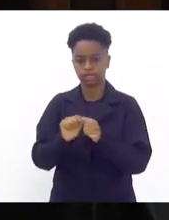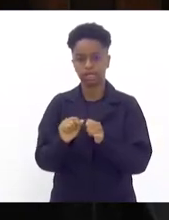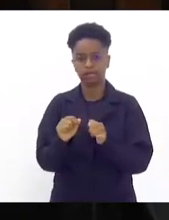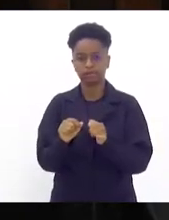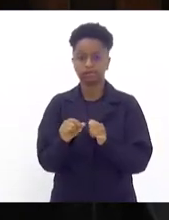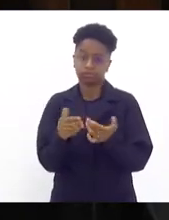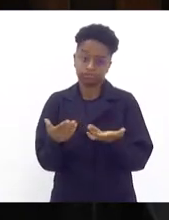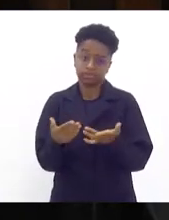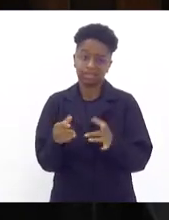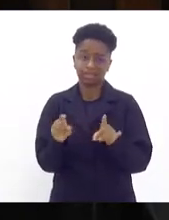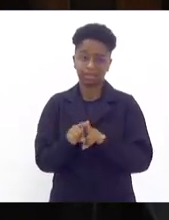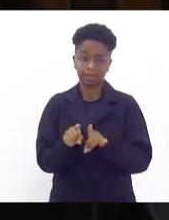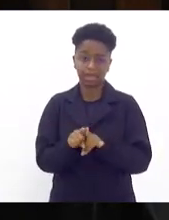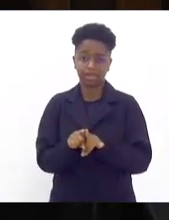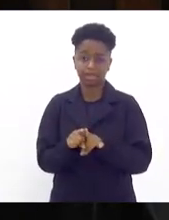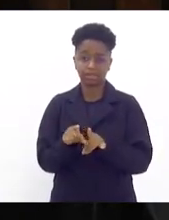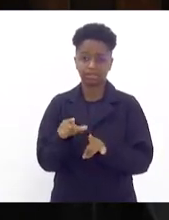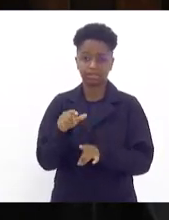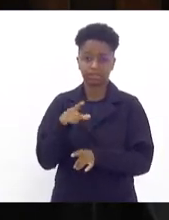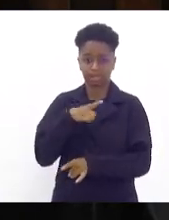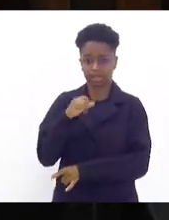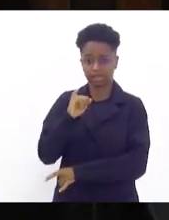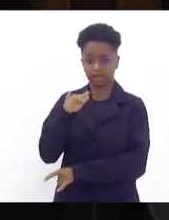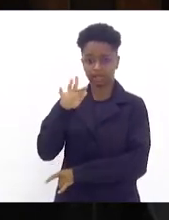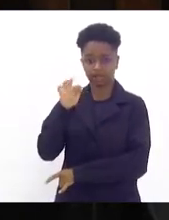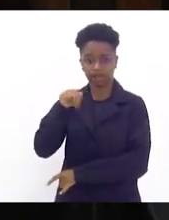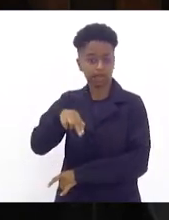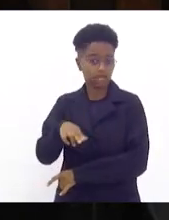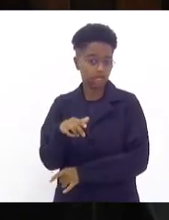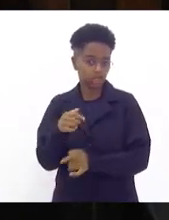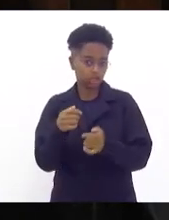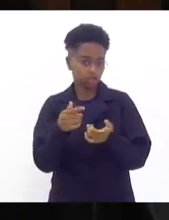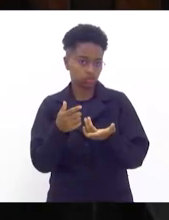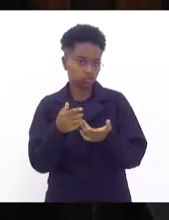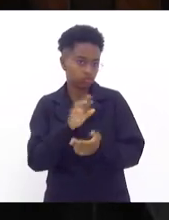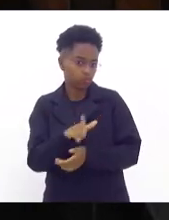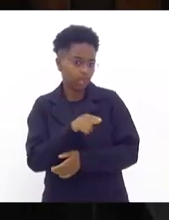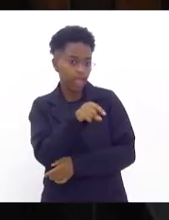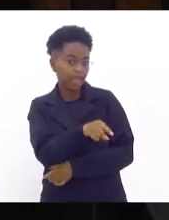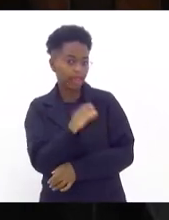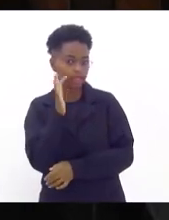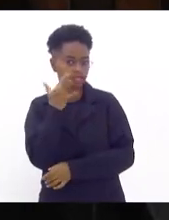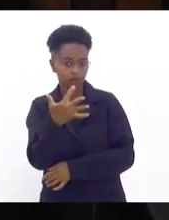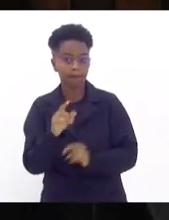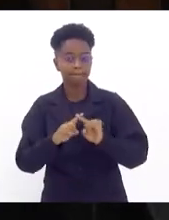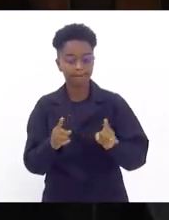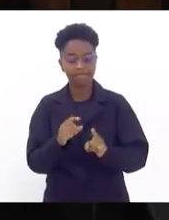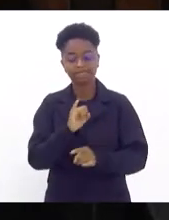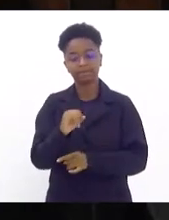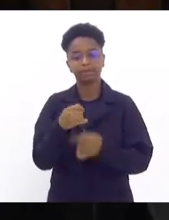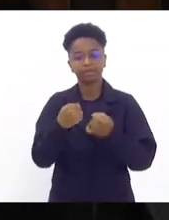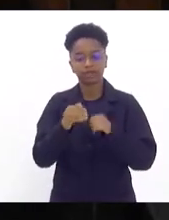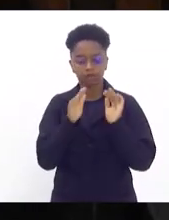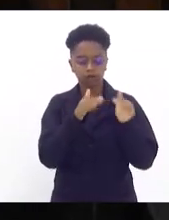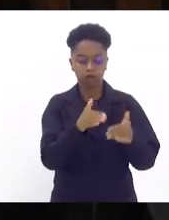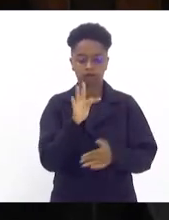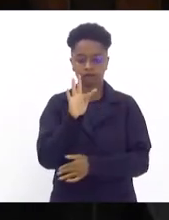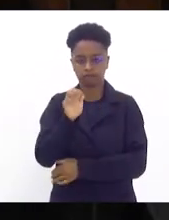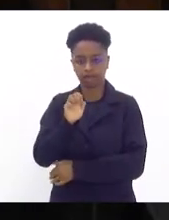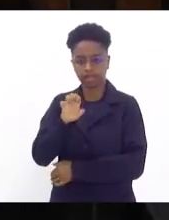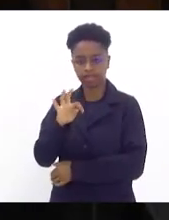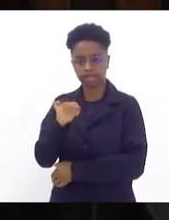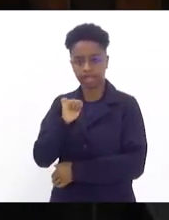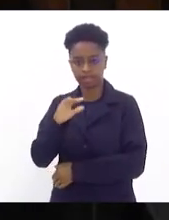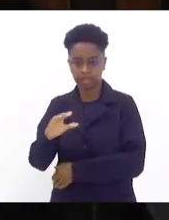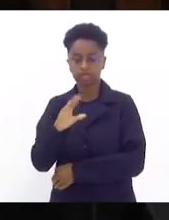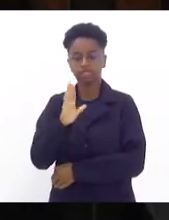que não tenha a parte do IFAM, que não depende dela, mas o que for depender da FAETEC, a presidente já se mostrou